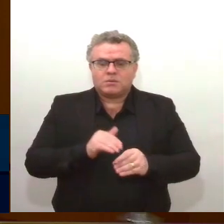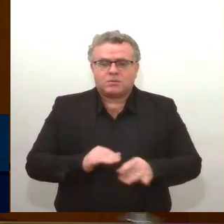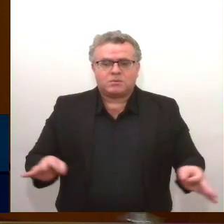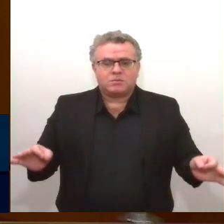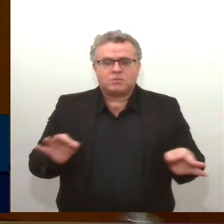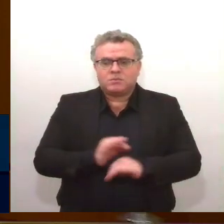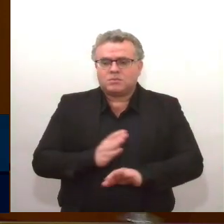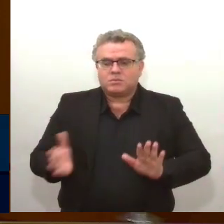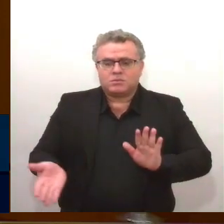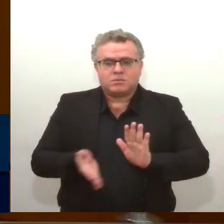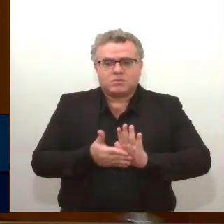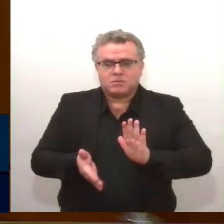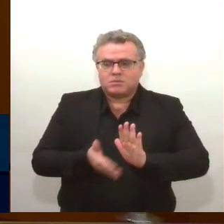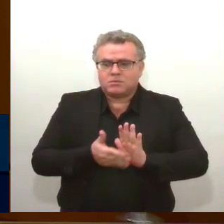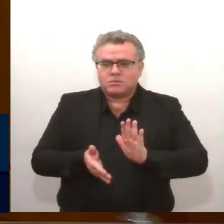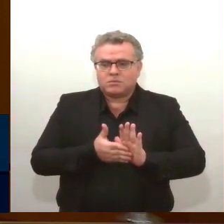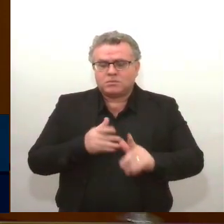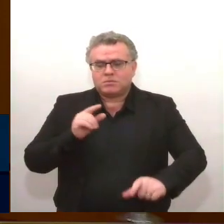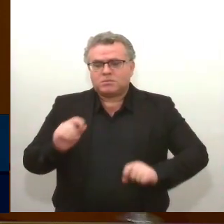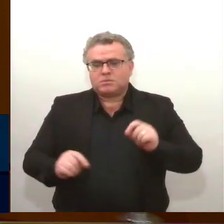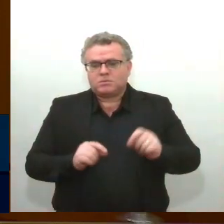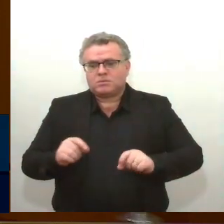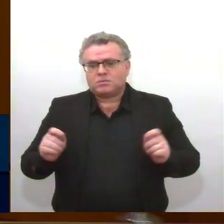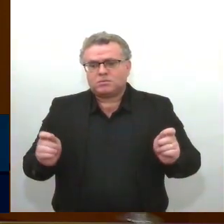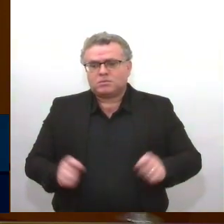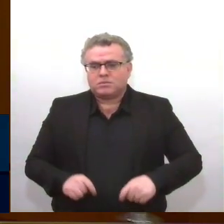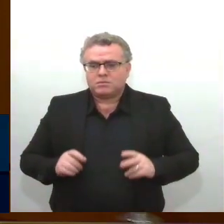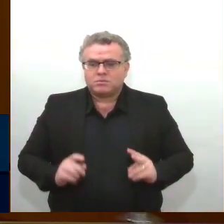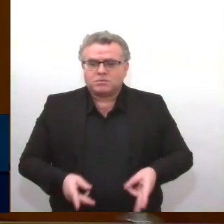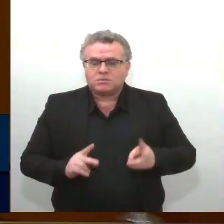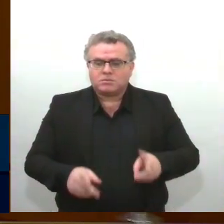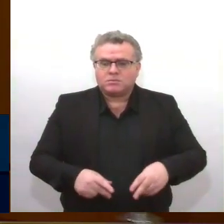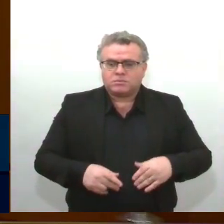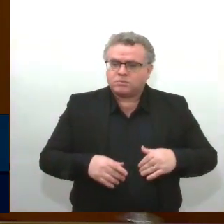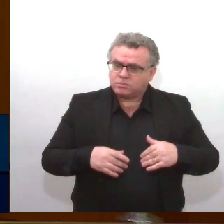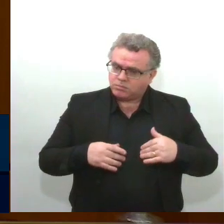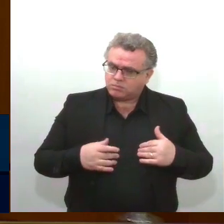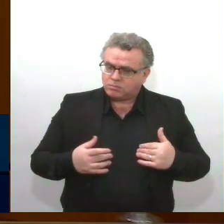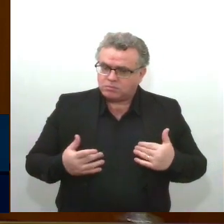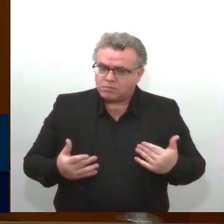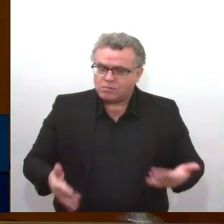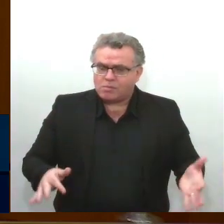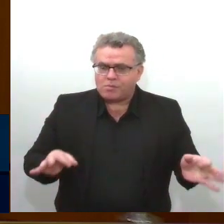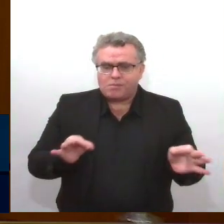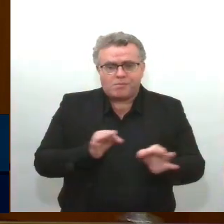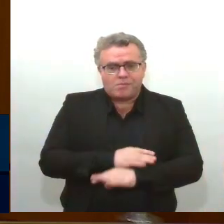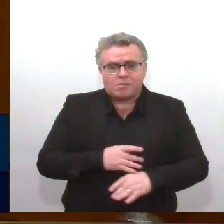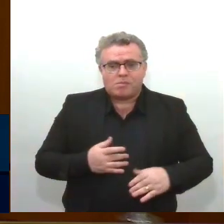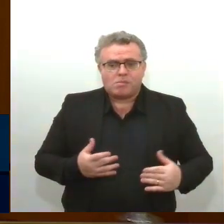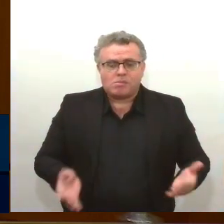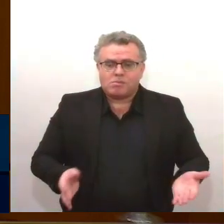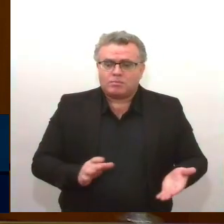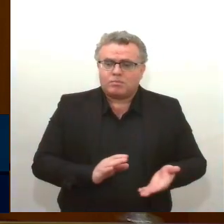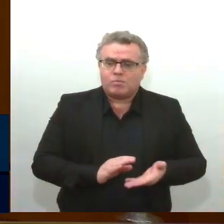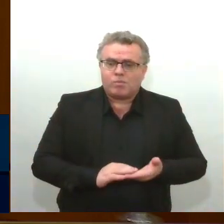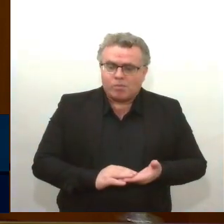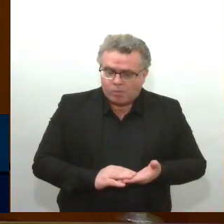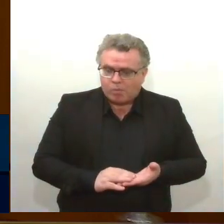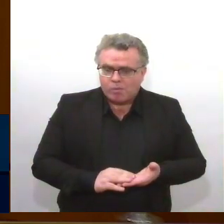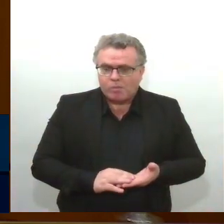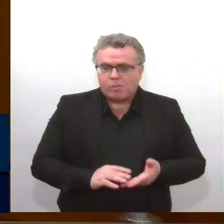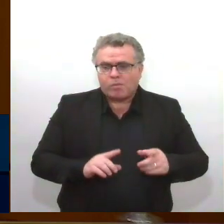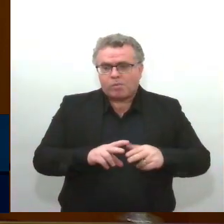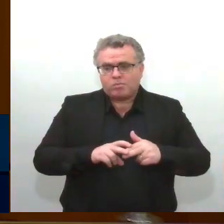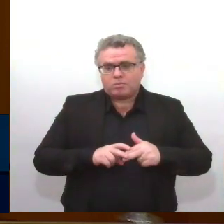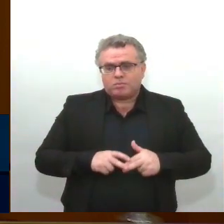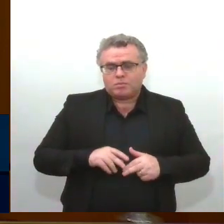coisas pessoas abraçaram falaram positivamente disso não é à toa que a gente teve quase 5.000 votos